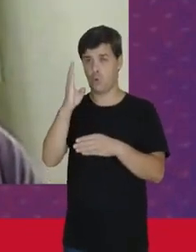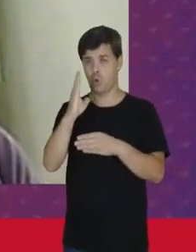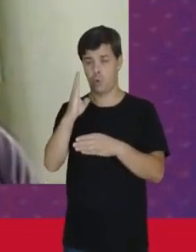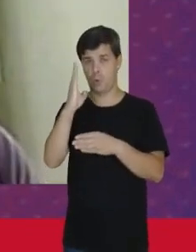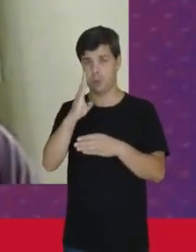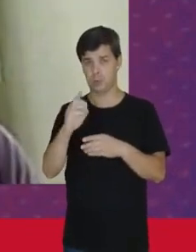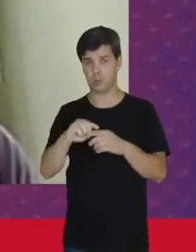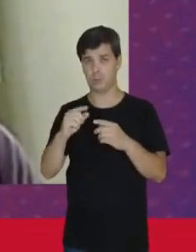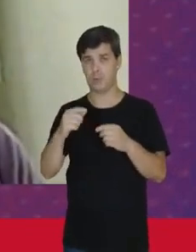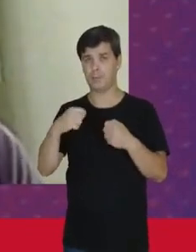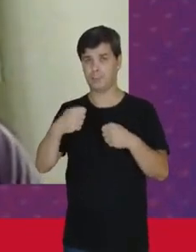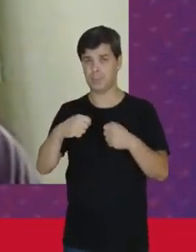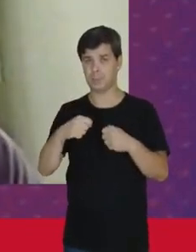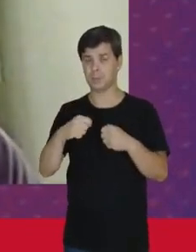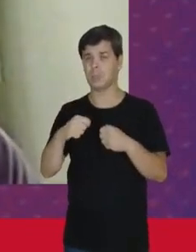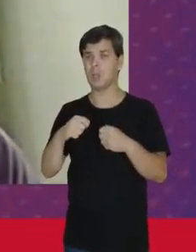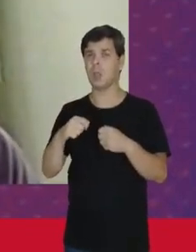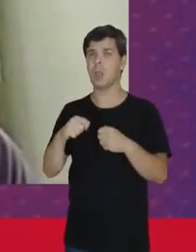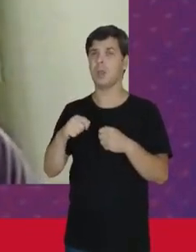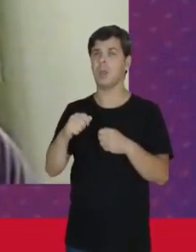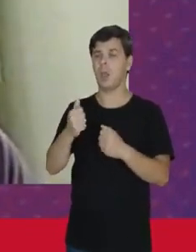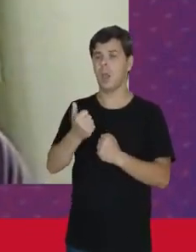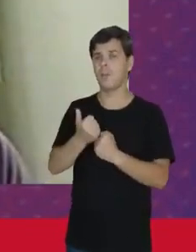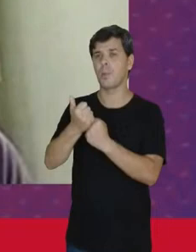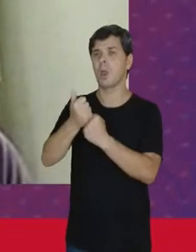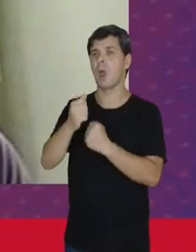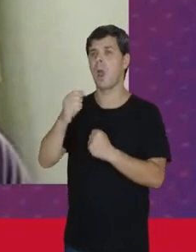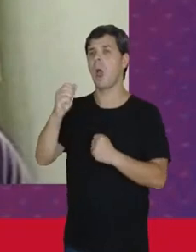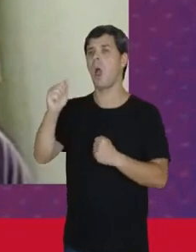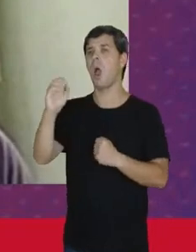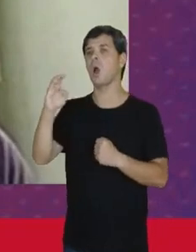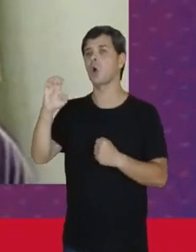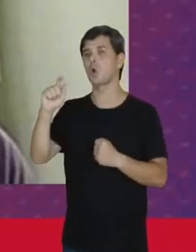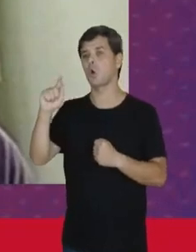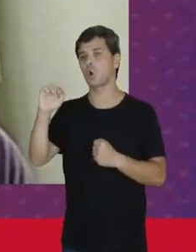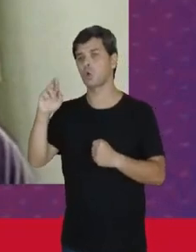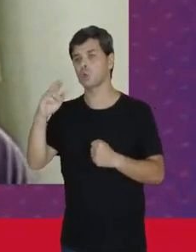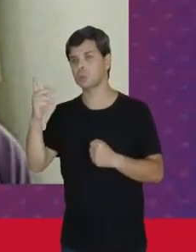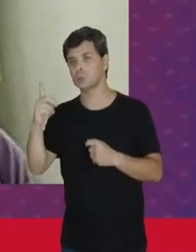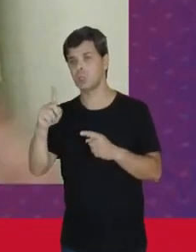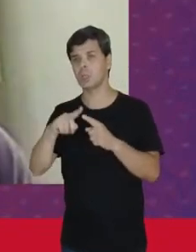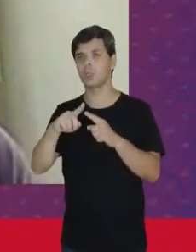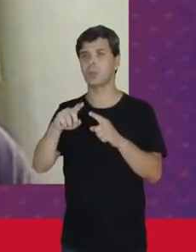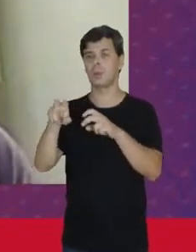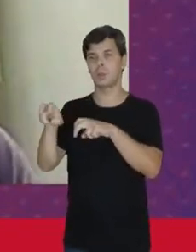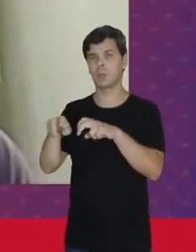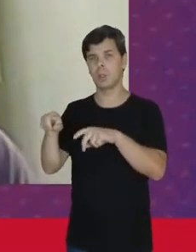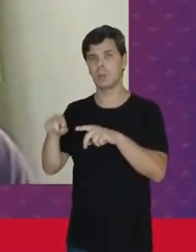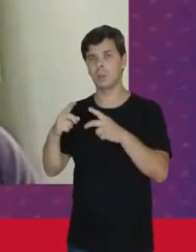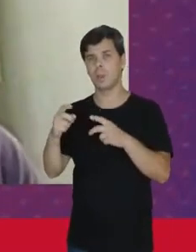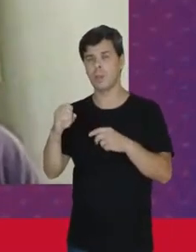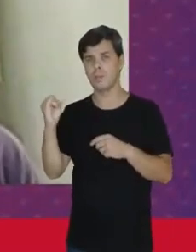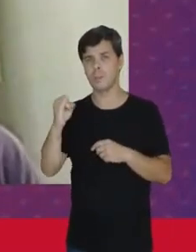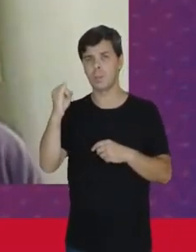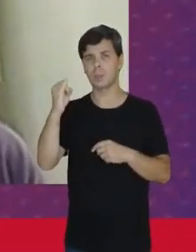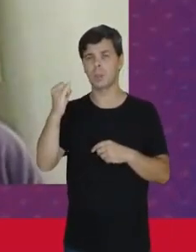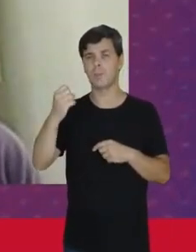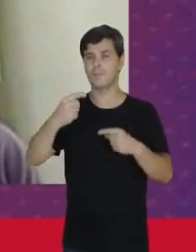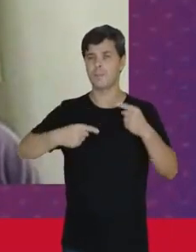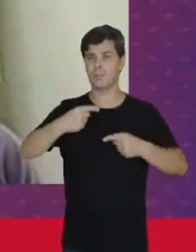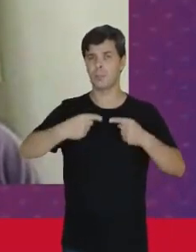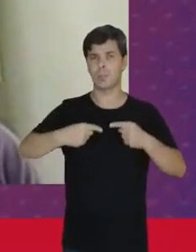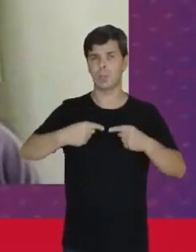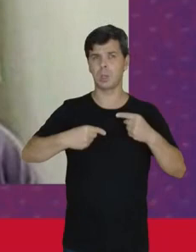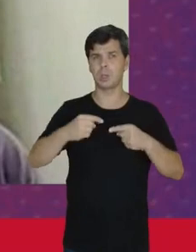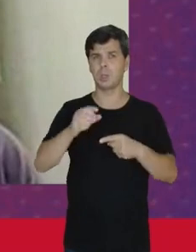pode e deve optar por um apoio à produção camponesa e agroecológica, né? Aí é fundamental, né, trazer políticas